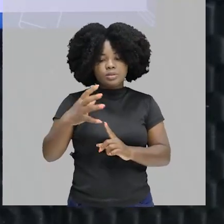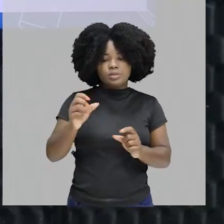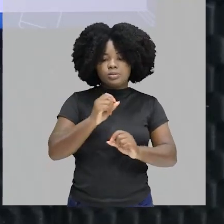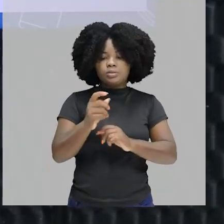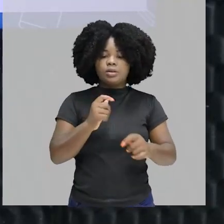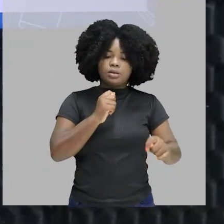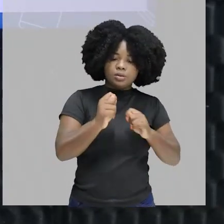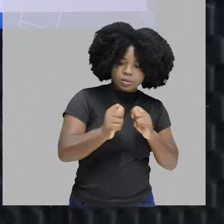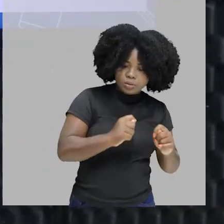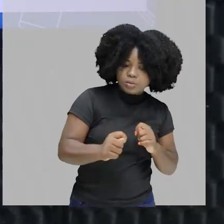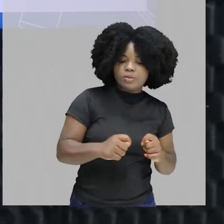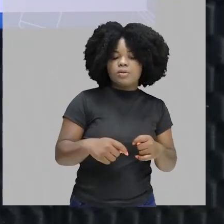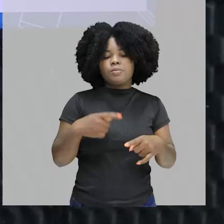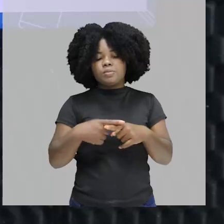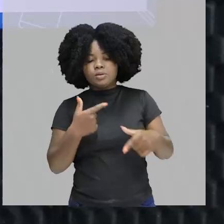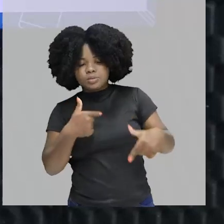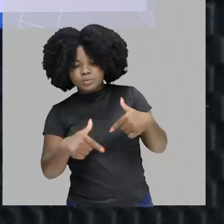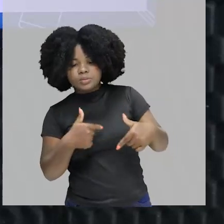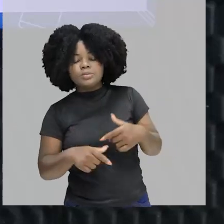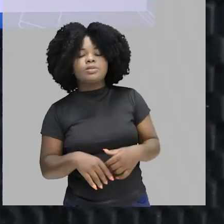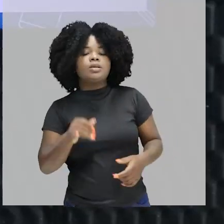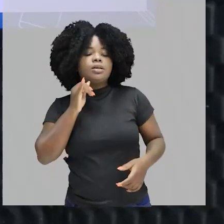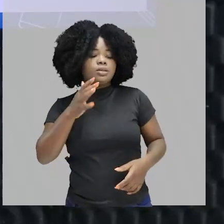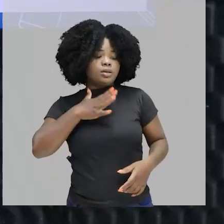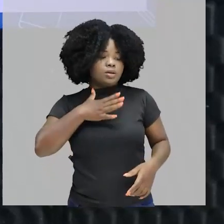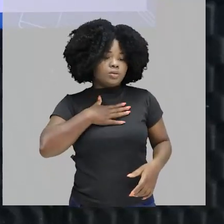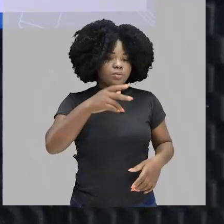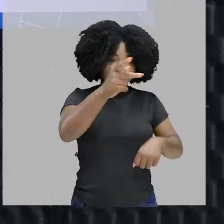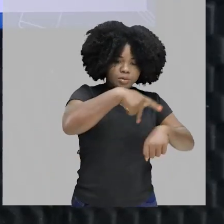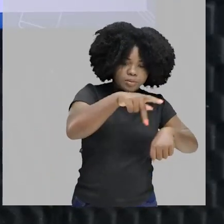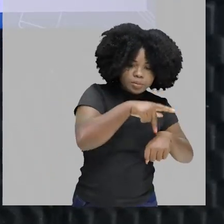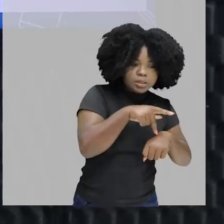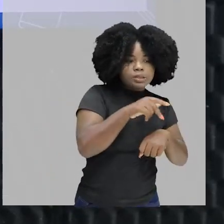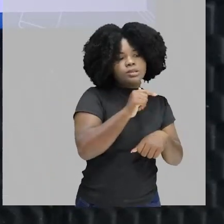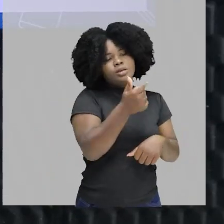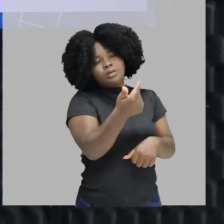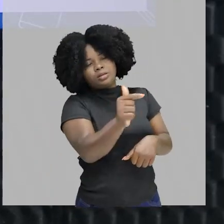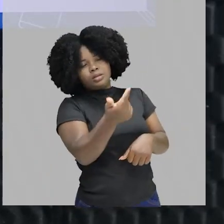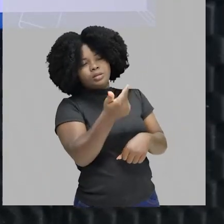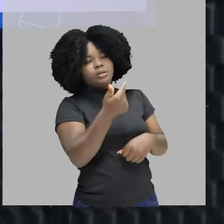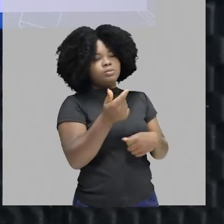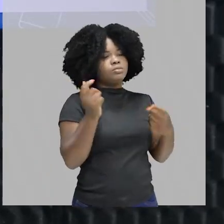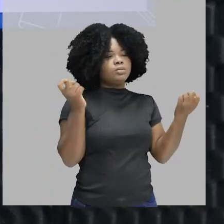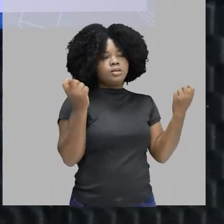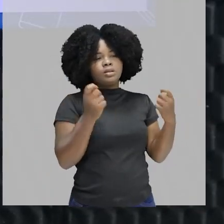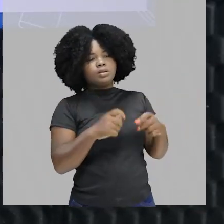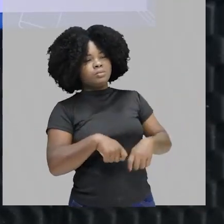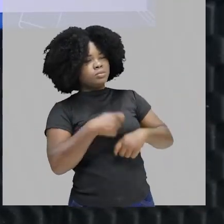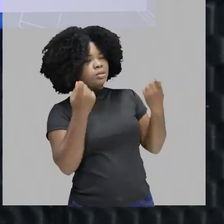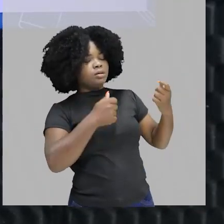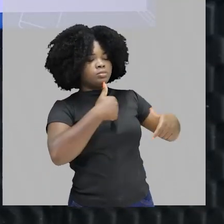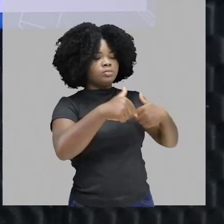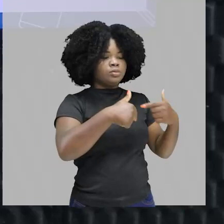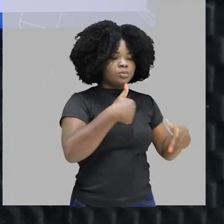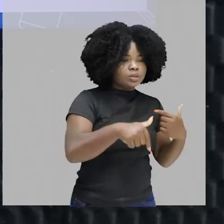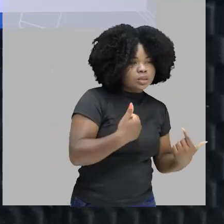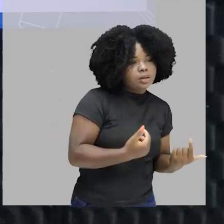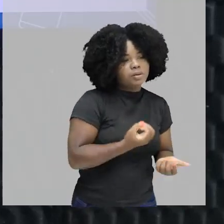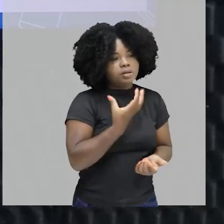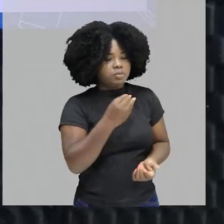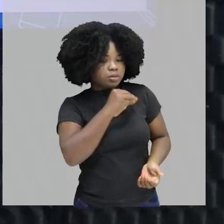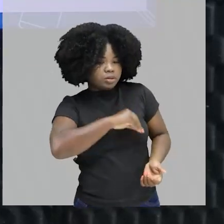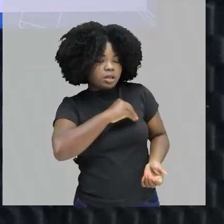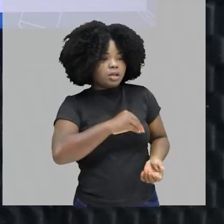emprego, né? Buscar, por exemplo, no meu país de origem, na minha localidade de origem, eu não tenho possibilidades de ter, por exemplo, um emprego que me pague bem, que